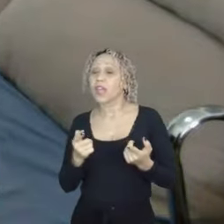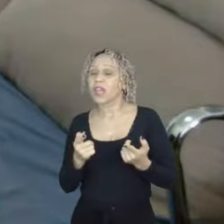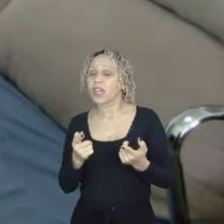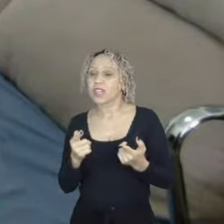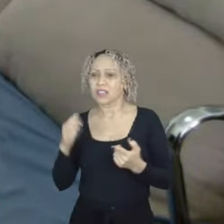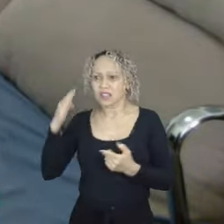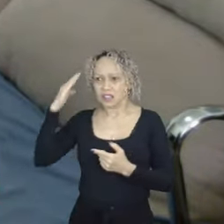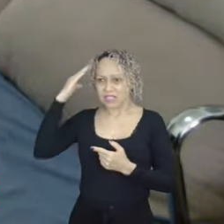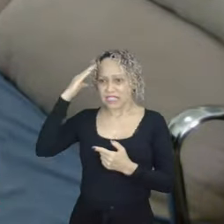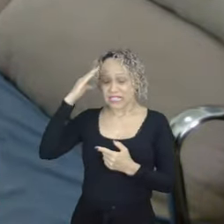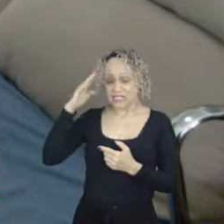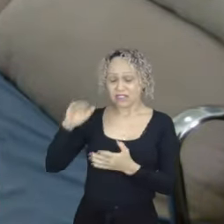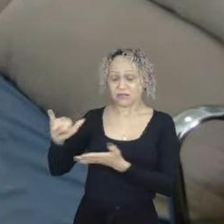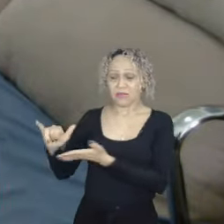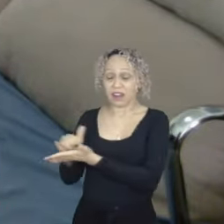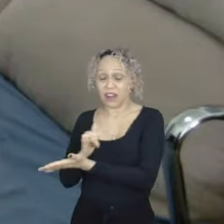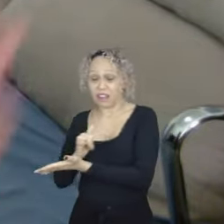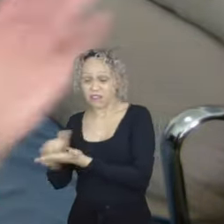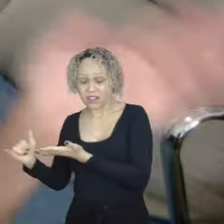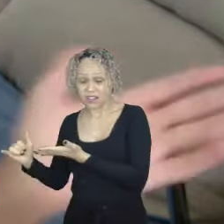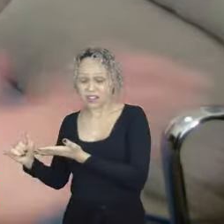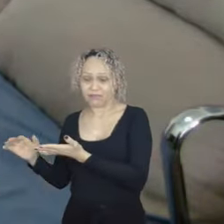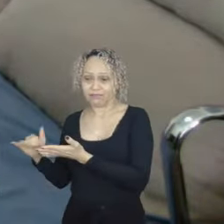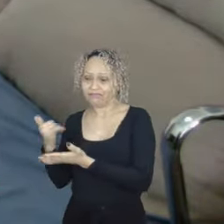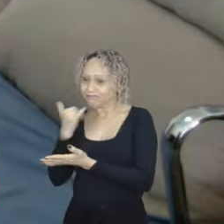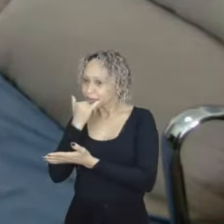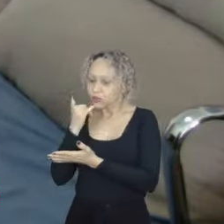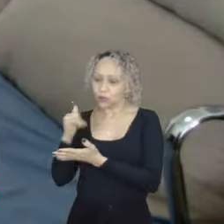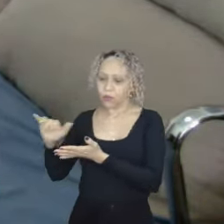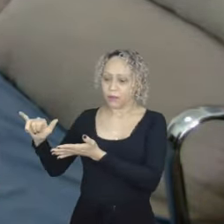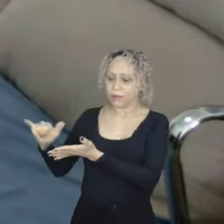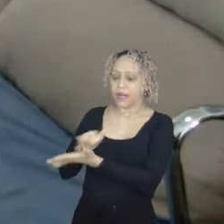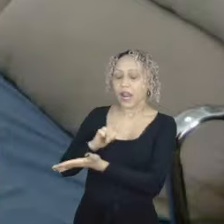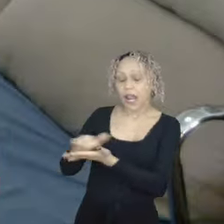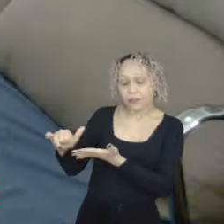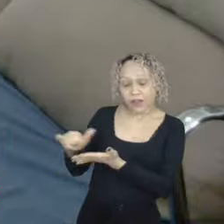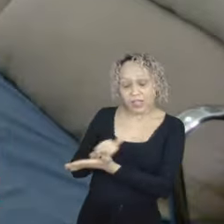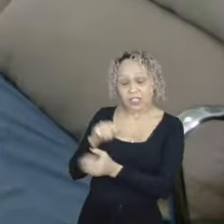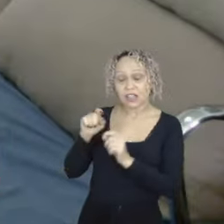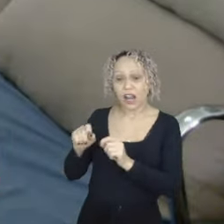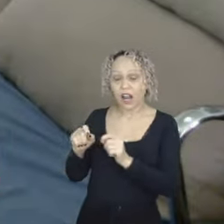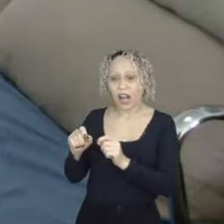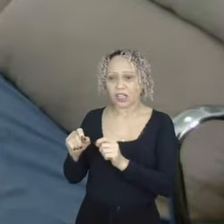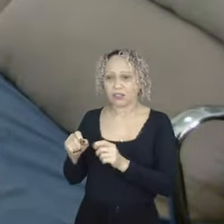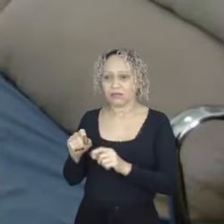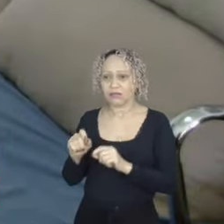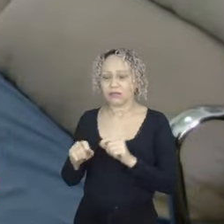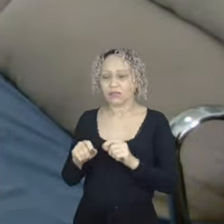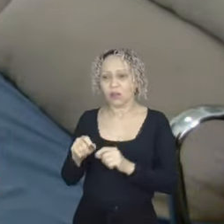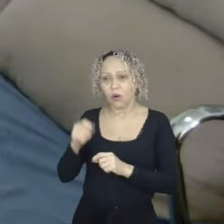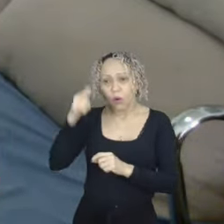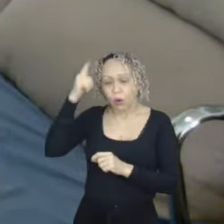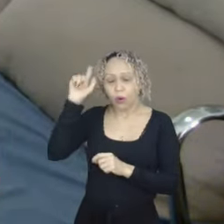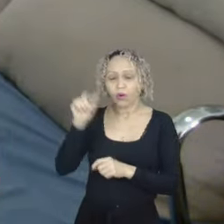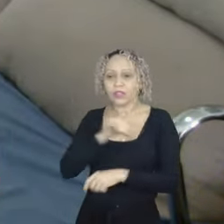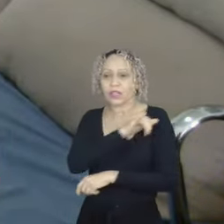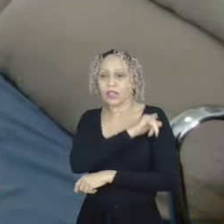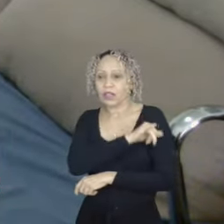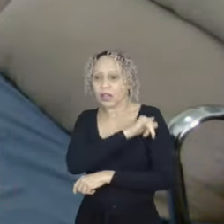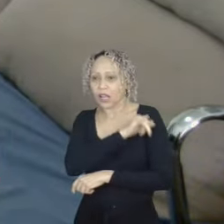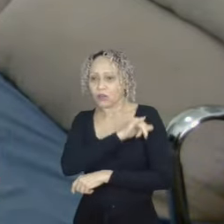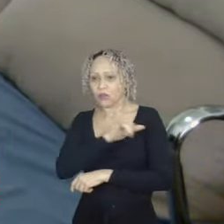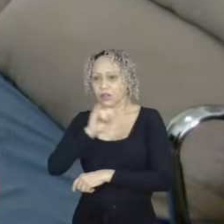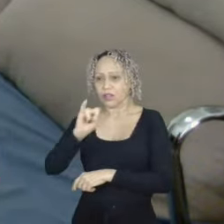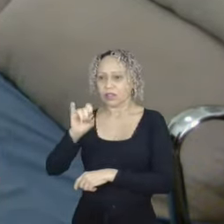que foi causada pela Lava Jato no país nos últimos 10 anos. Né. Essa embarcação que foi lançada ontem no complexo naval de